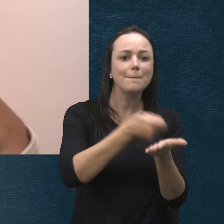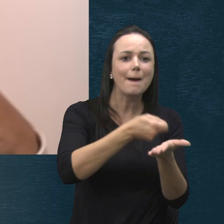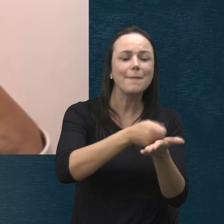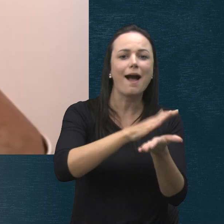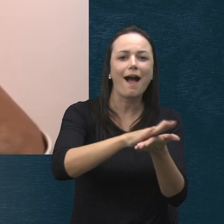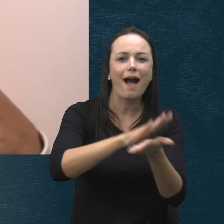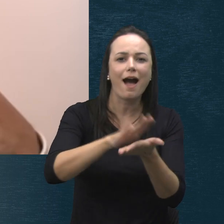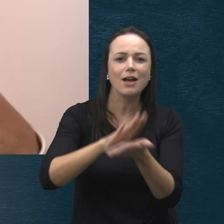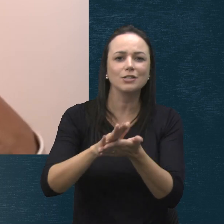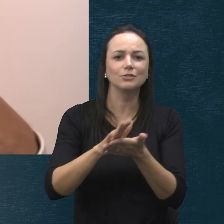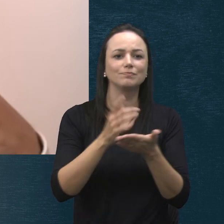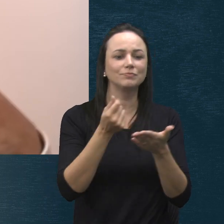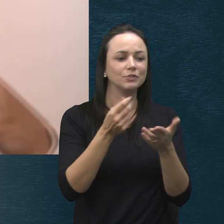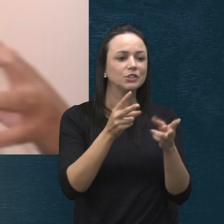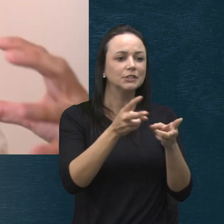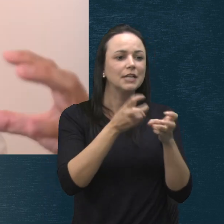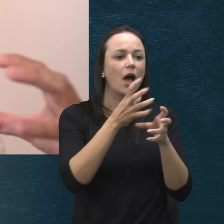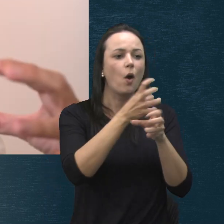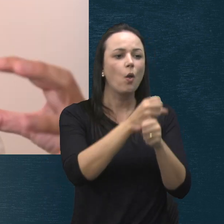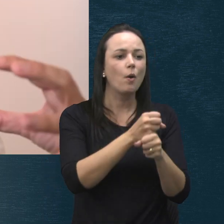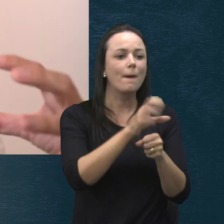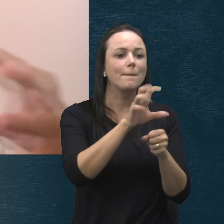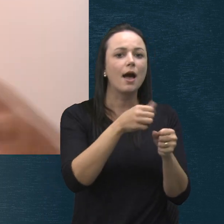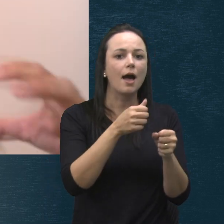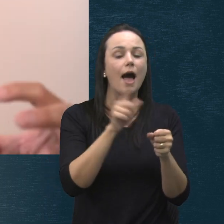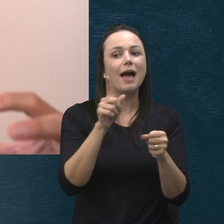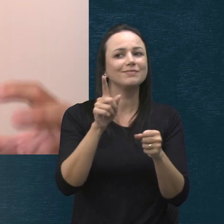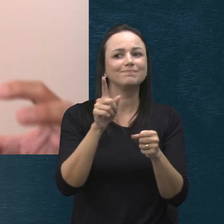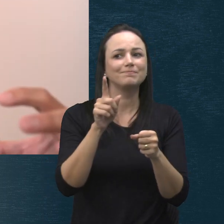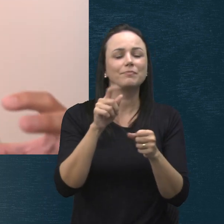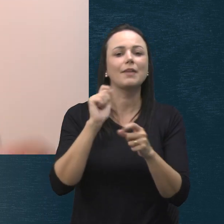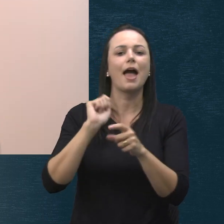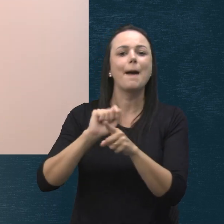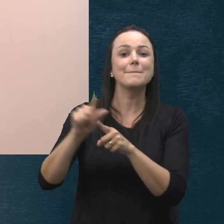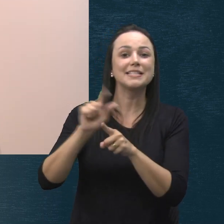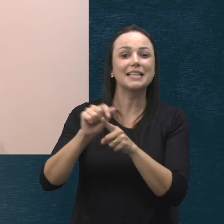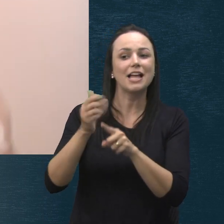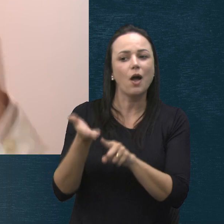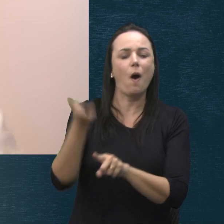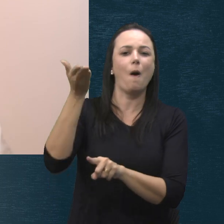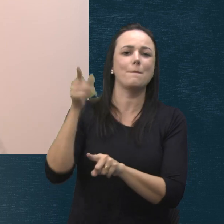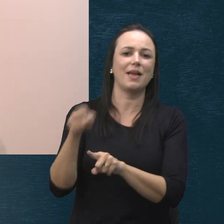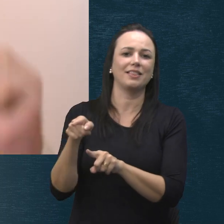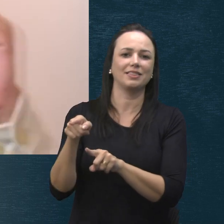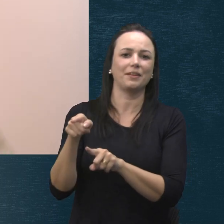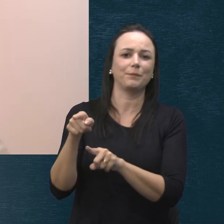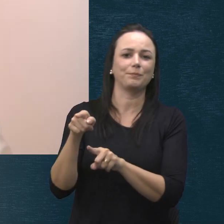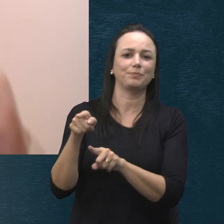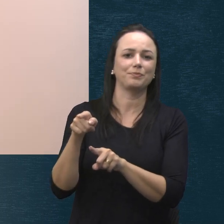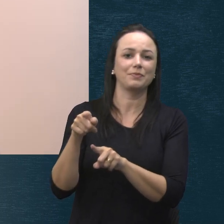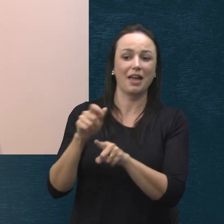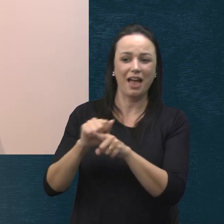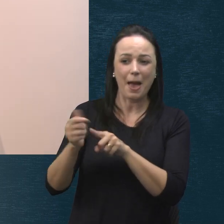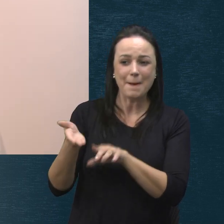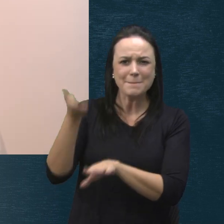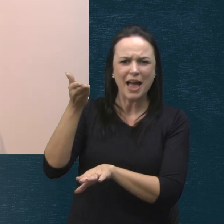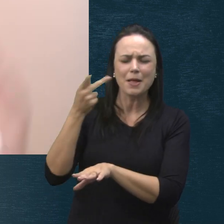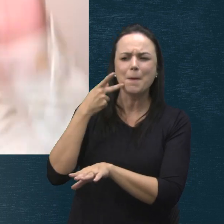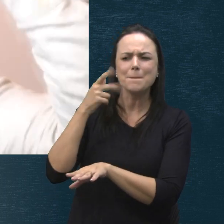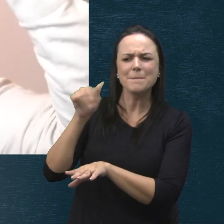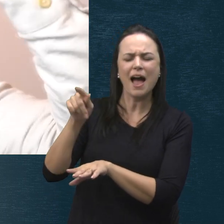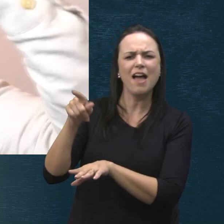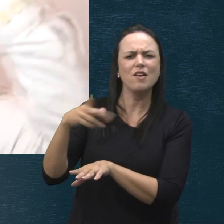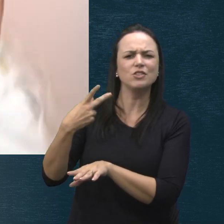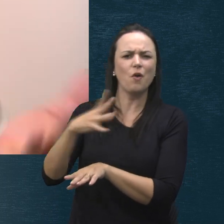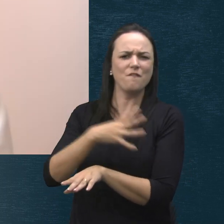que você não tem mais receita para tirar, você tem que aumentar a mensalidade. Quando aumenta a mensalidade, o pai do aluno com desenvolvimento típico